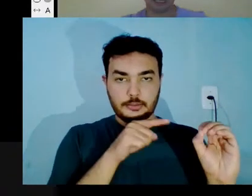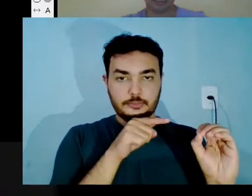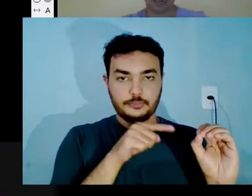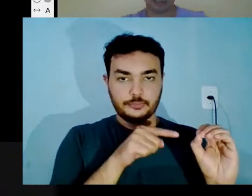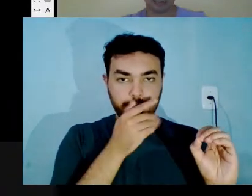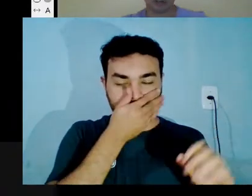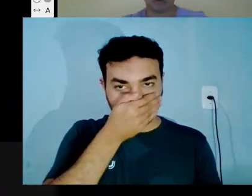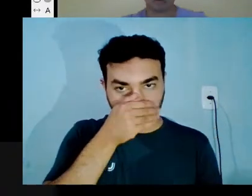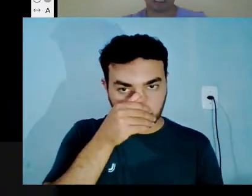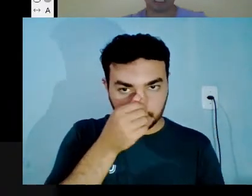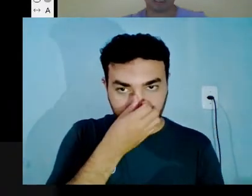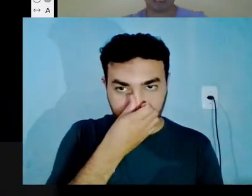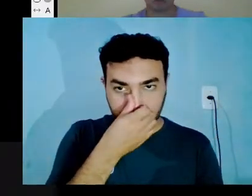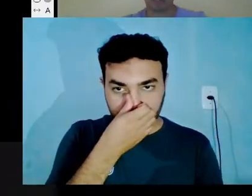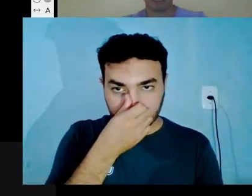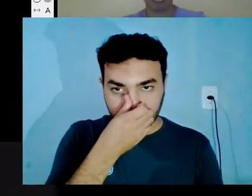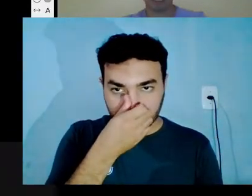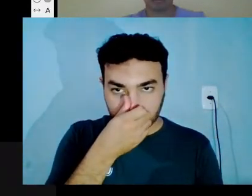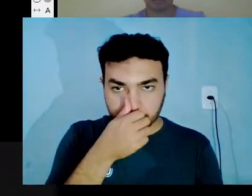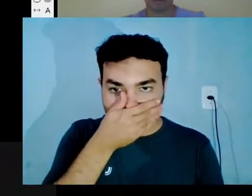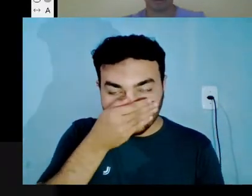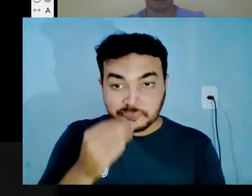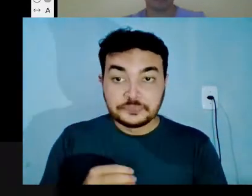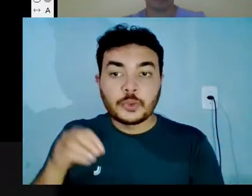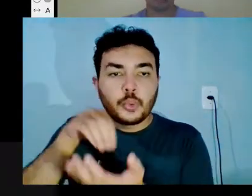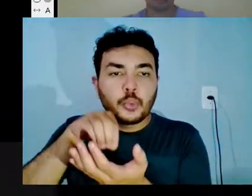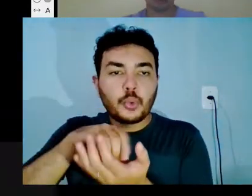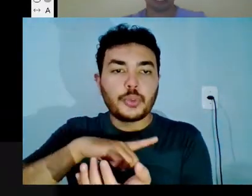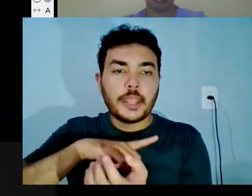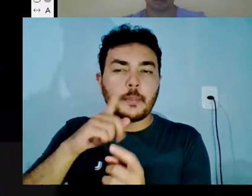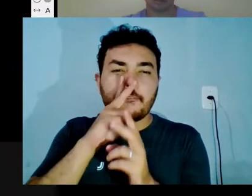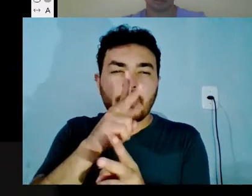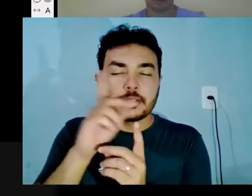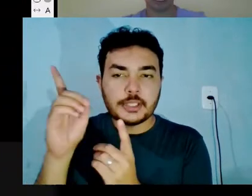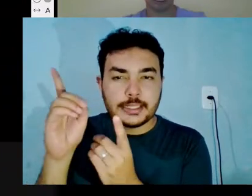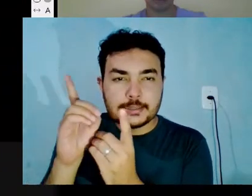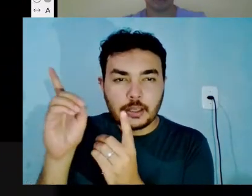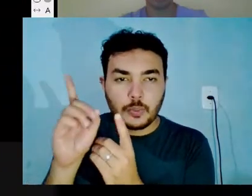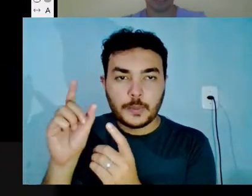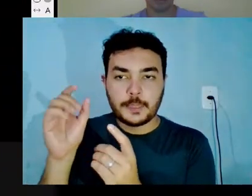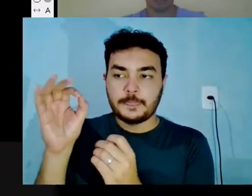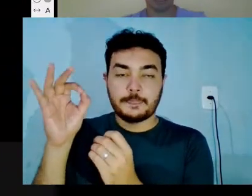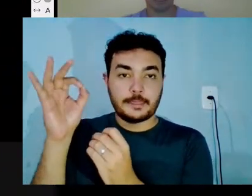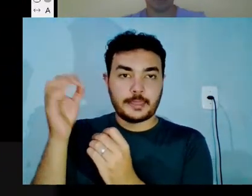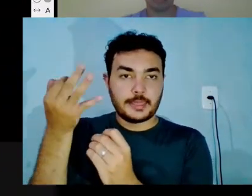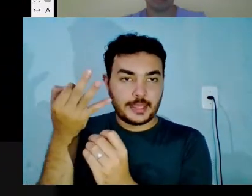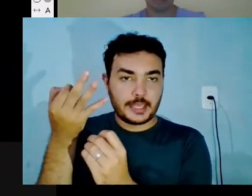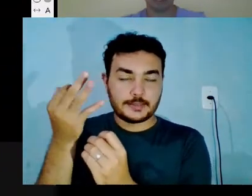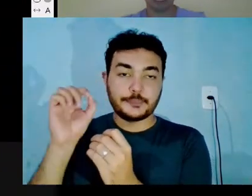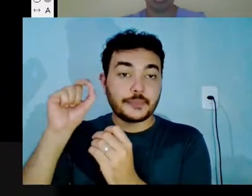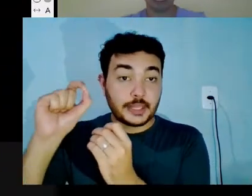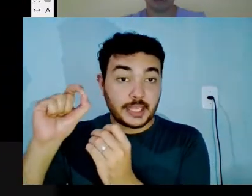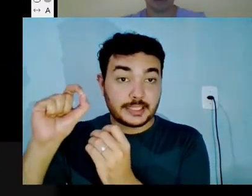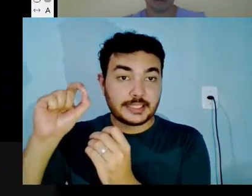ele exerce uma força de atração sobre esse elétron, ele exerce uma força de atração sobre esse elétron, e ele exerce uma